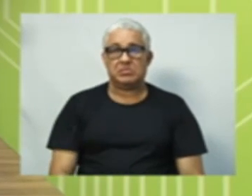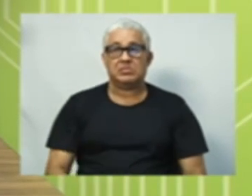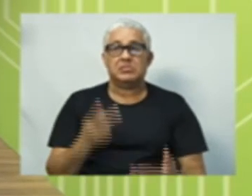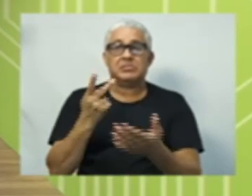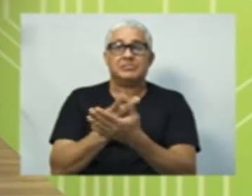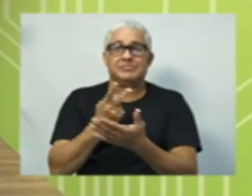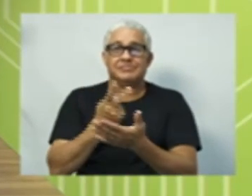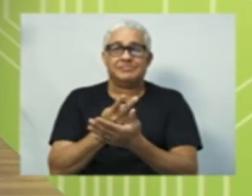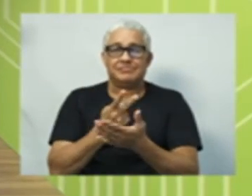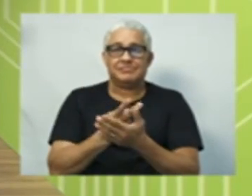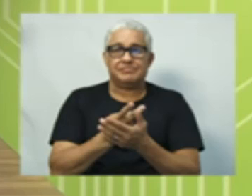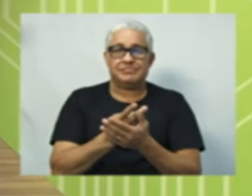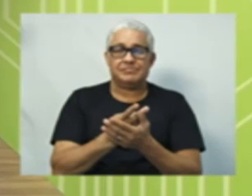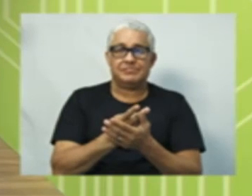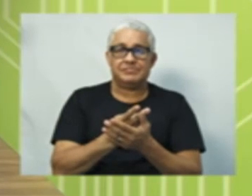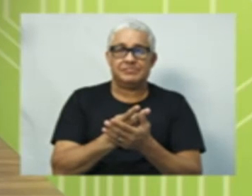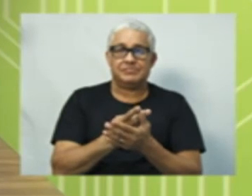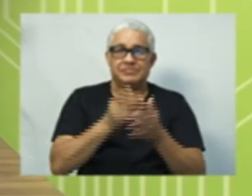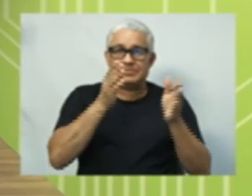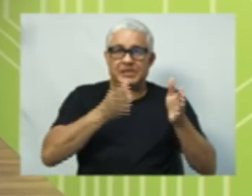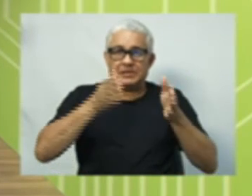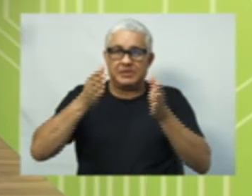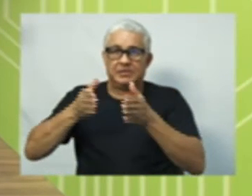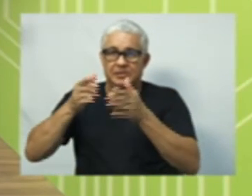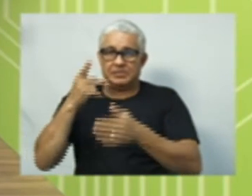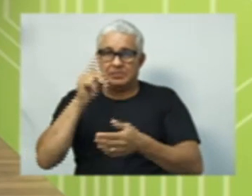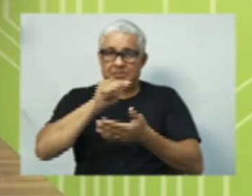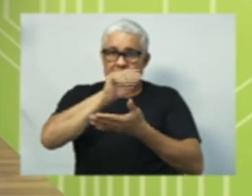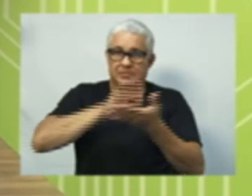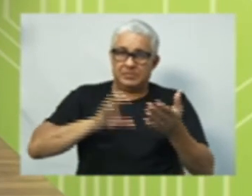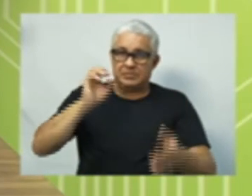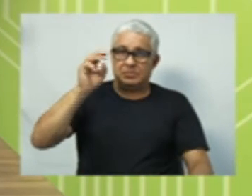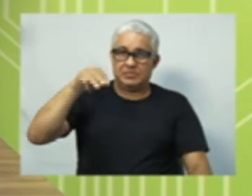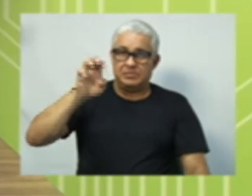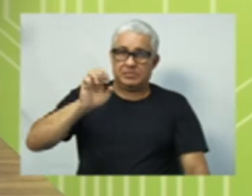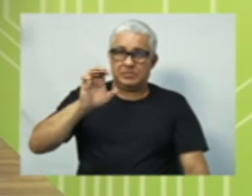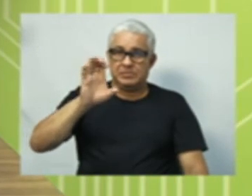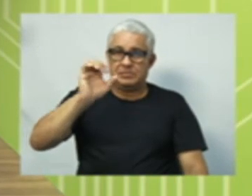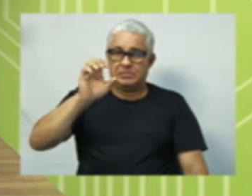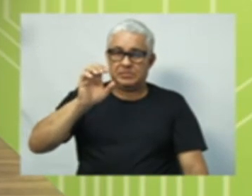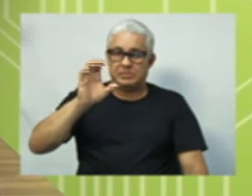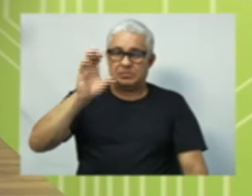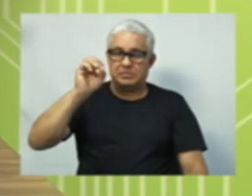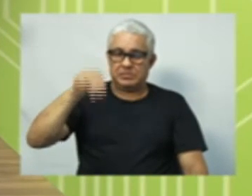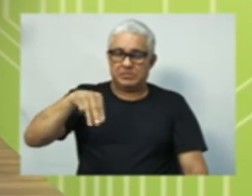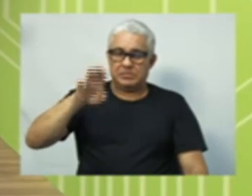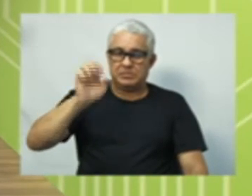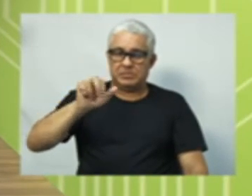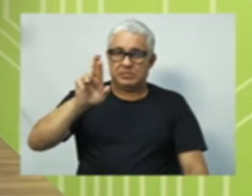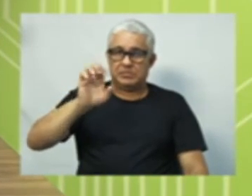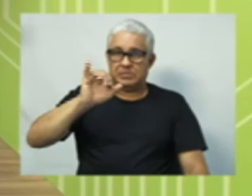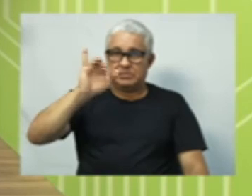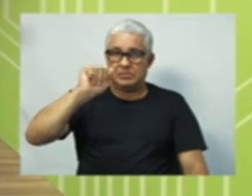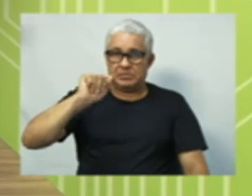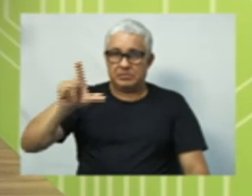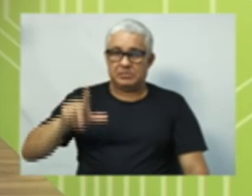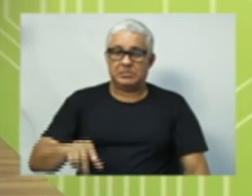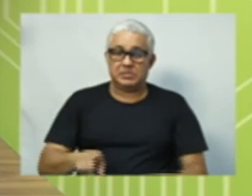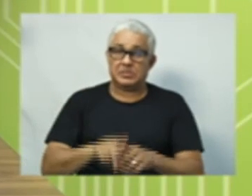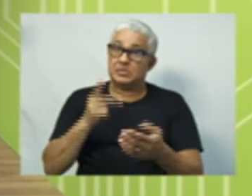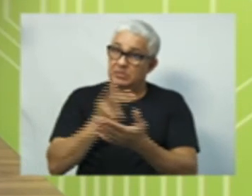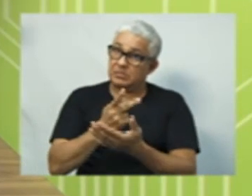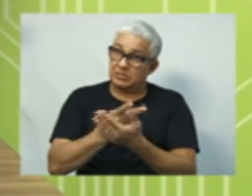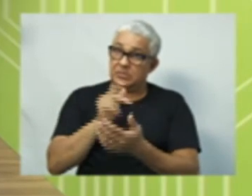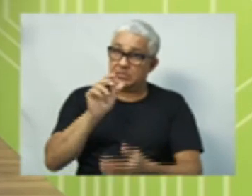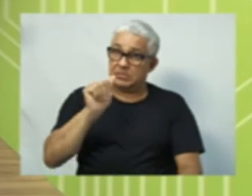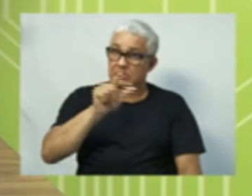de classificação da sua atividade comercial pode gerar o quê? Um erro da alíquota a ser